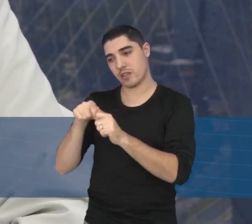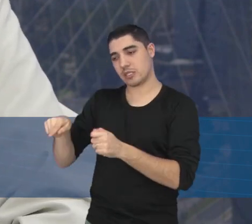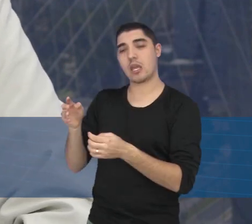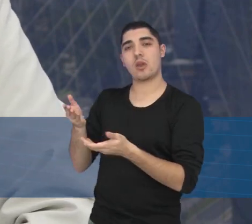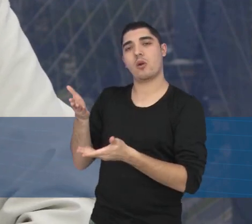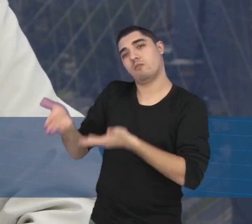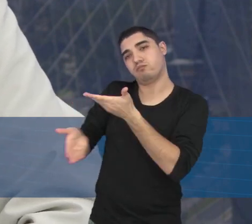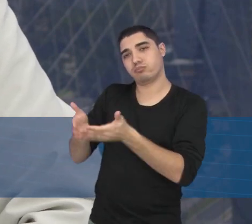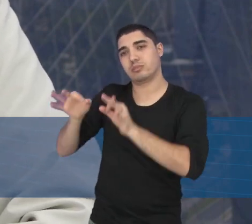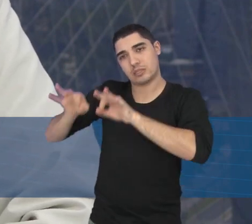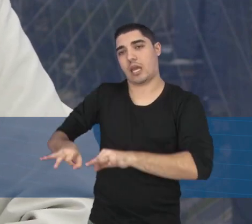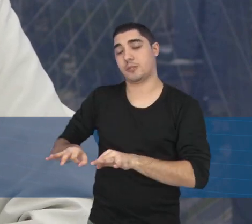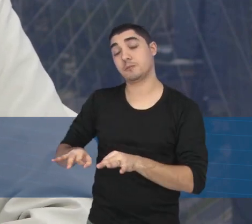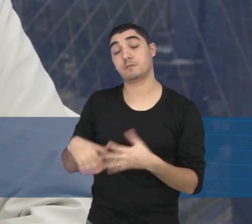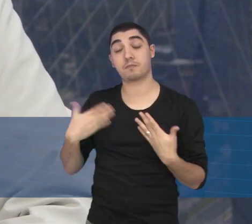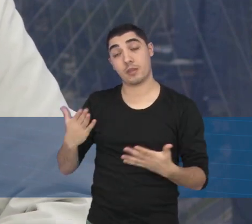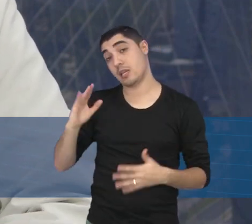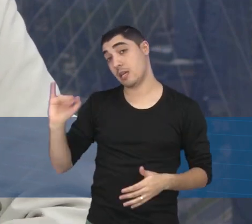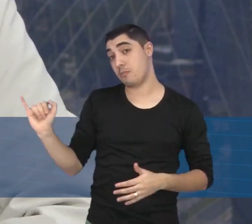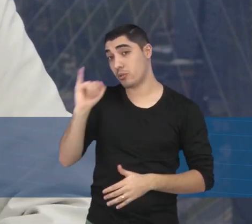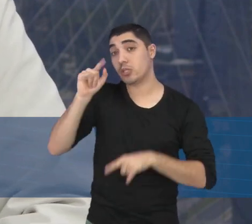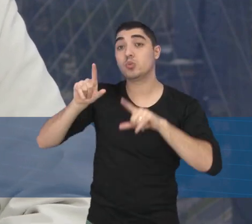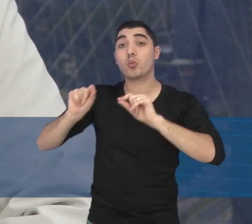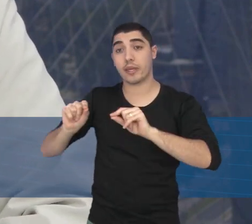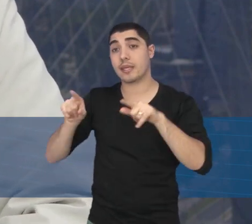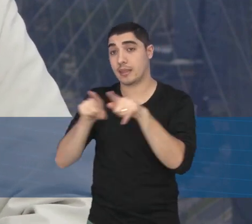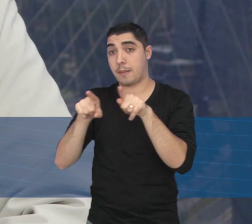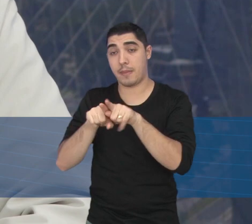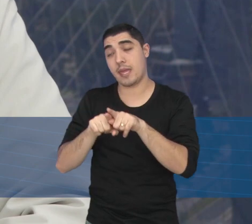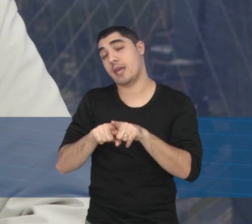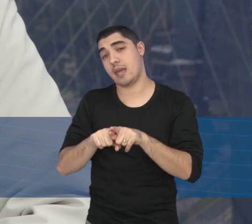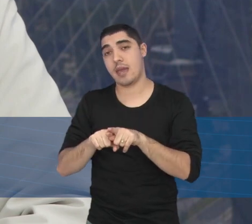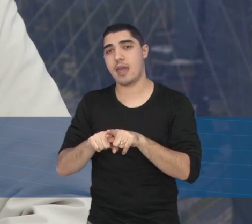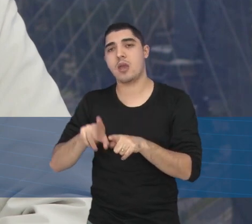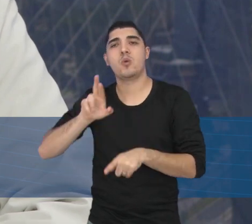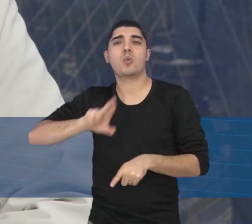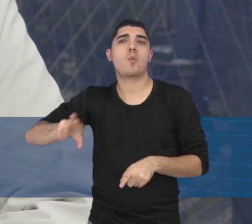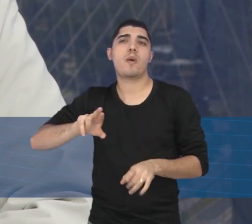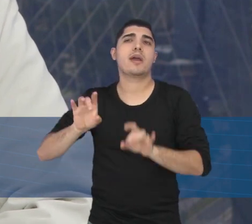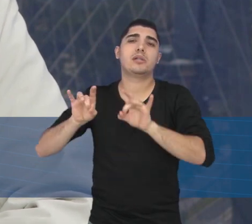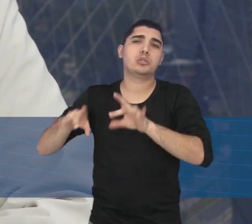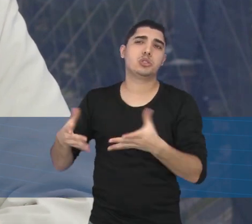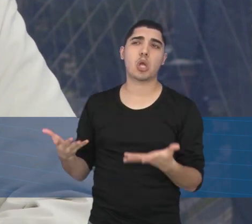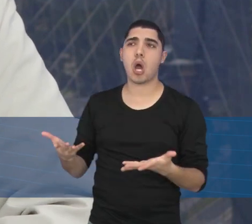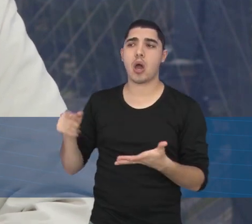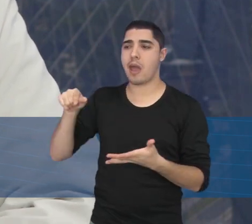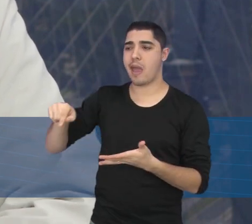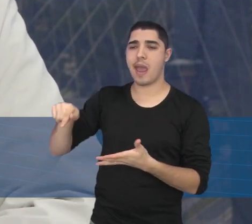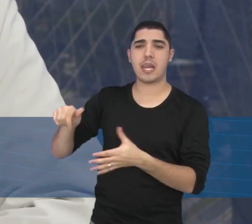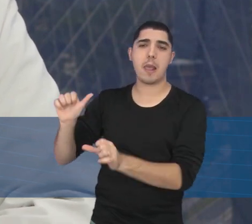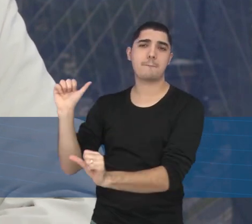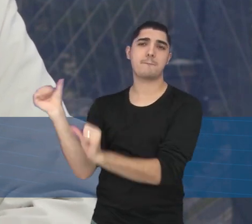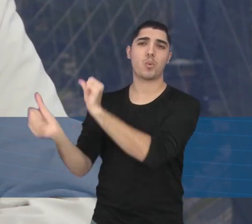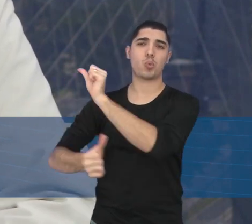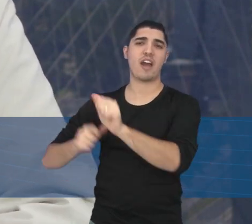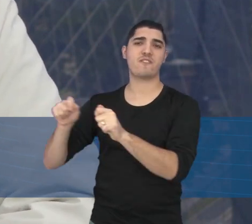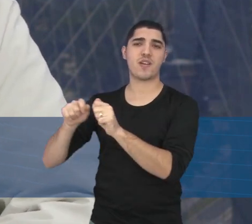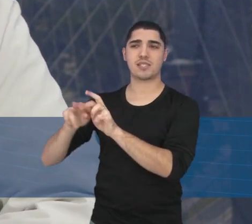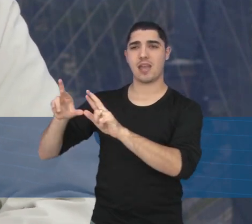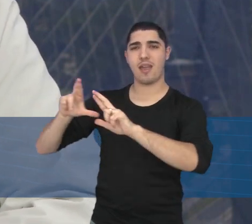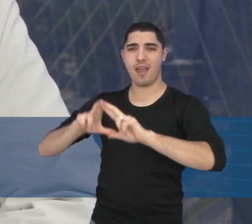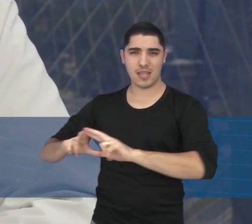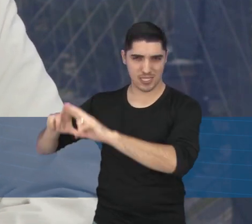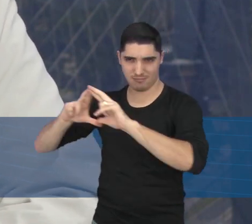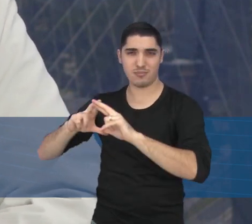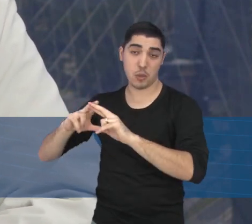eletroeletrônico. E outra coisa importante também não é só a parte, vamos dizer, de transformação do produto, né? Olhando